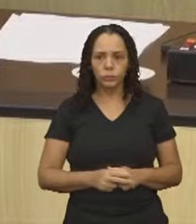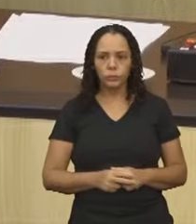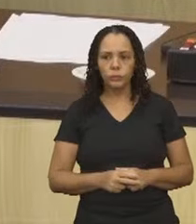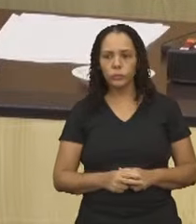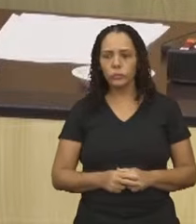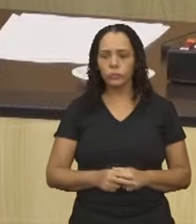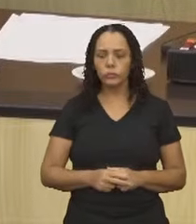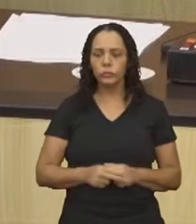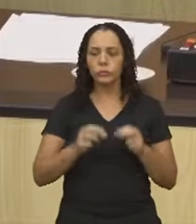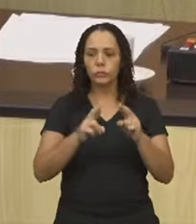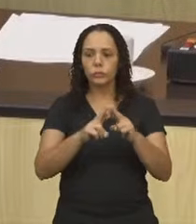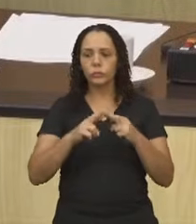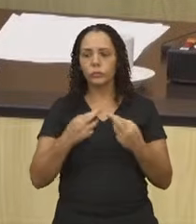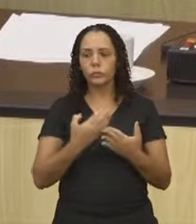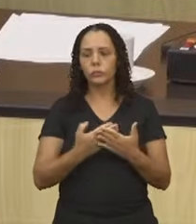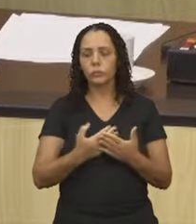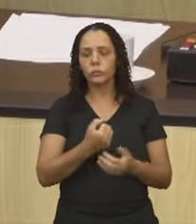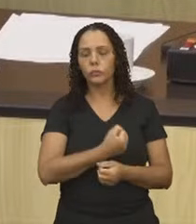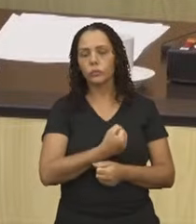Lua. Requerimento